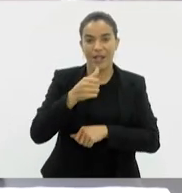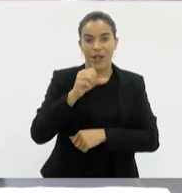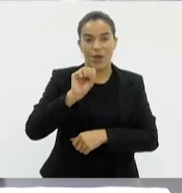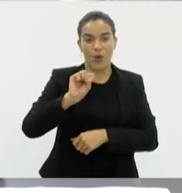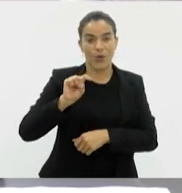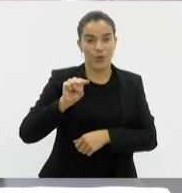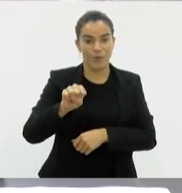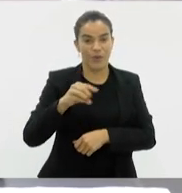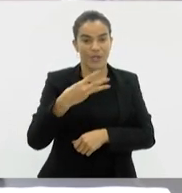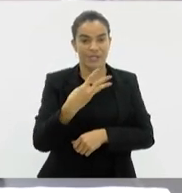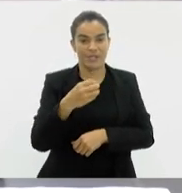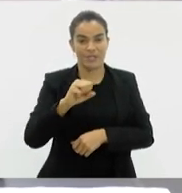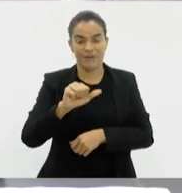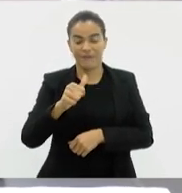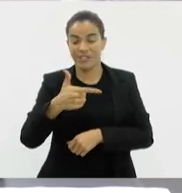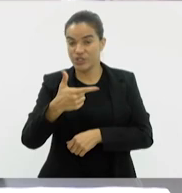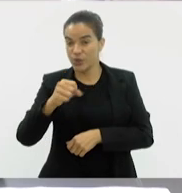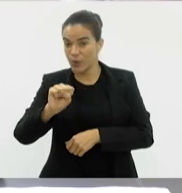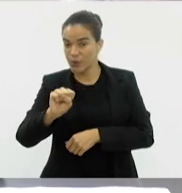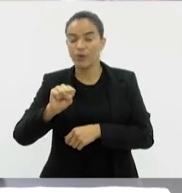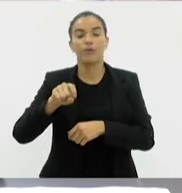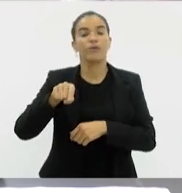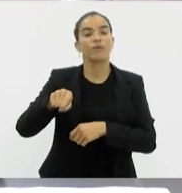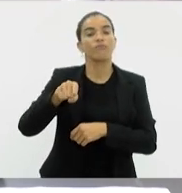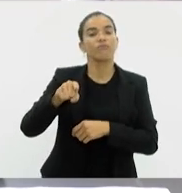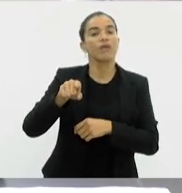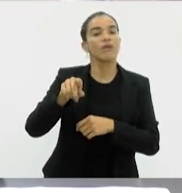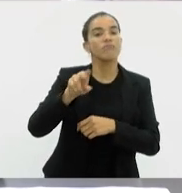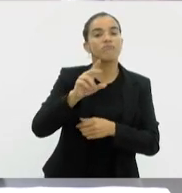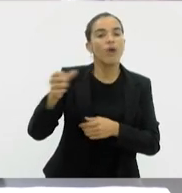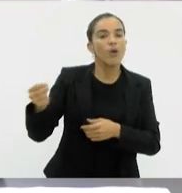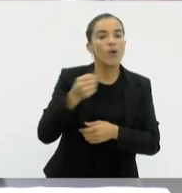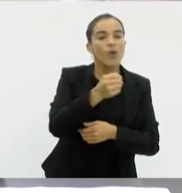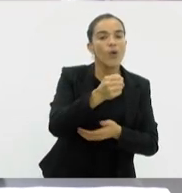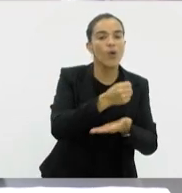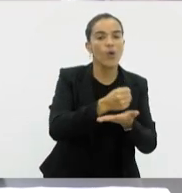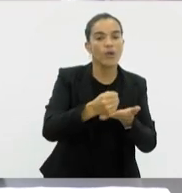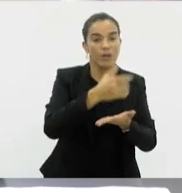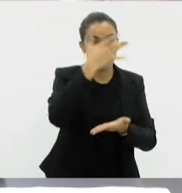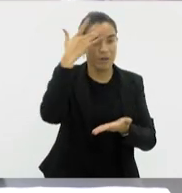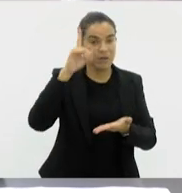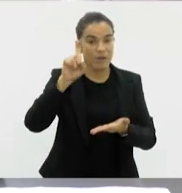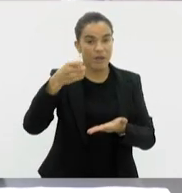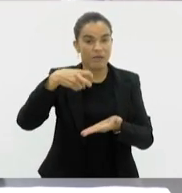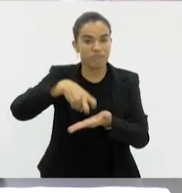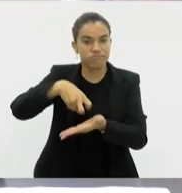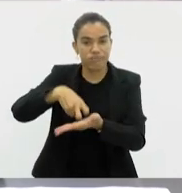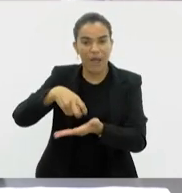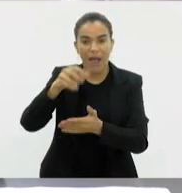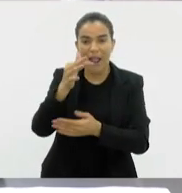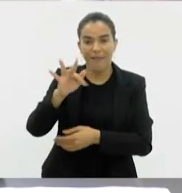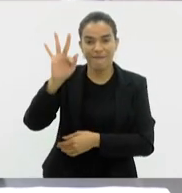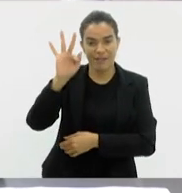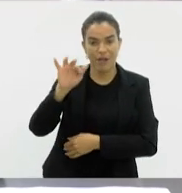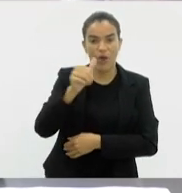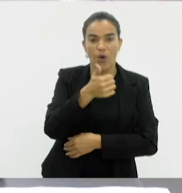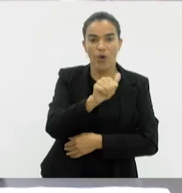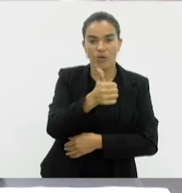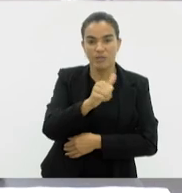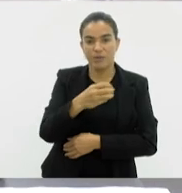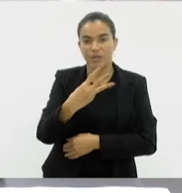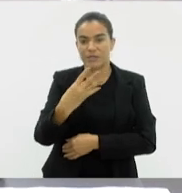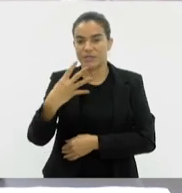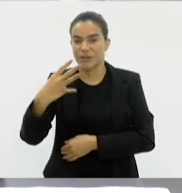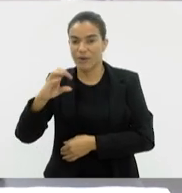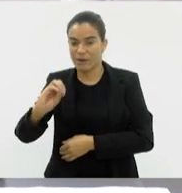8.301, de 28 de fevereiro de 2019, que veda a nomeação para cargos em comissão de pessoas que tenham sido condenadas pela Lei Federal